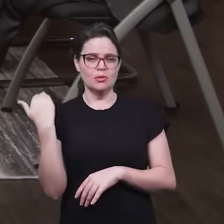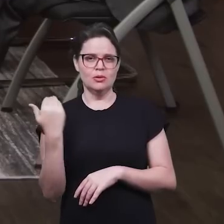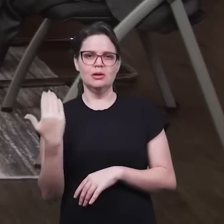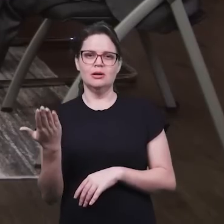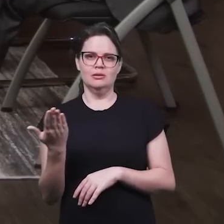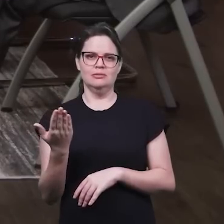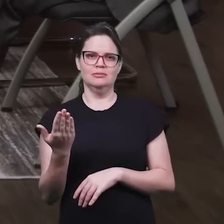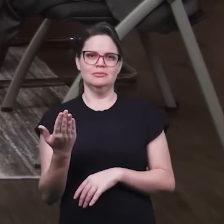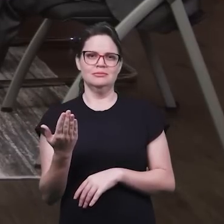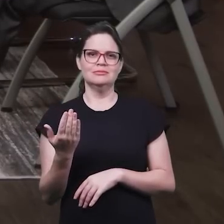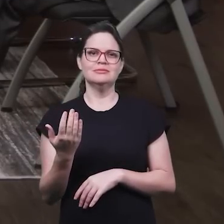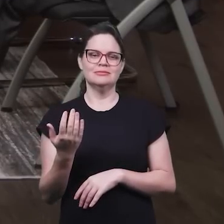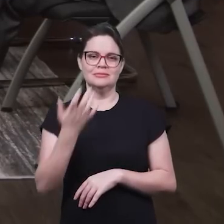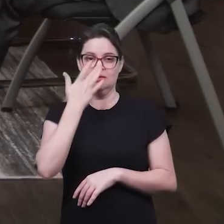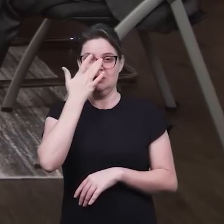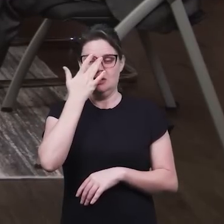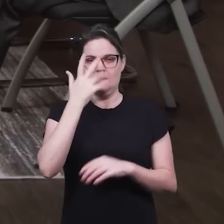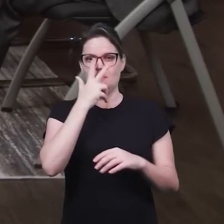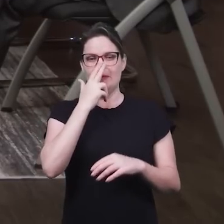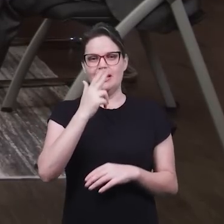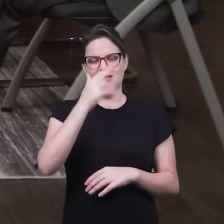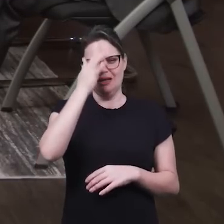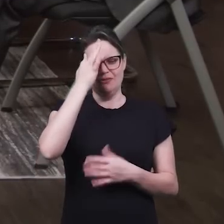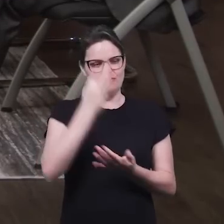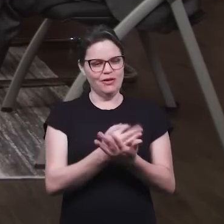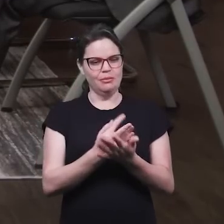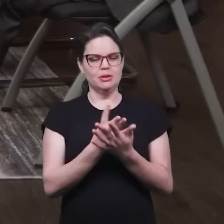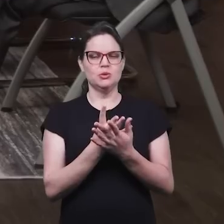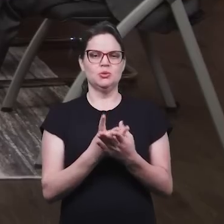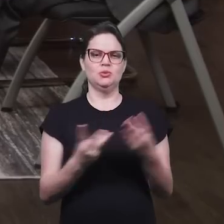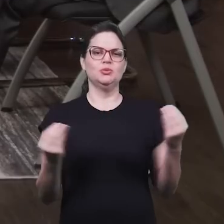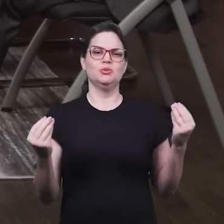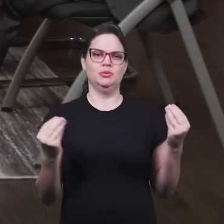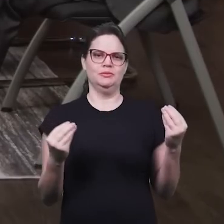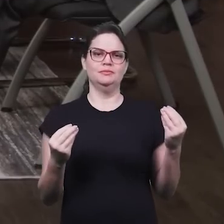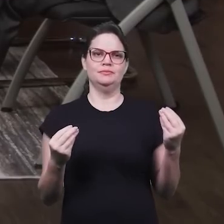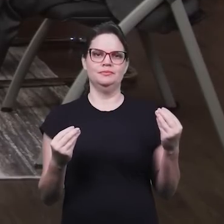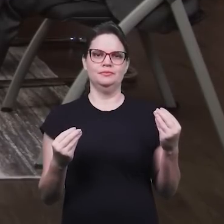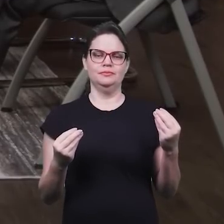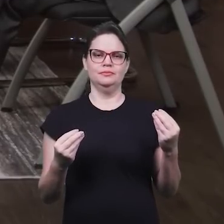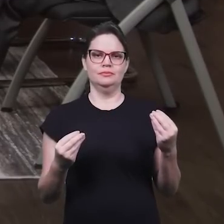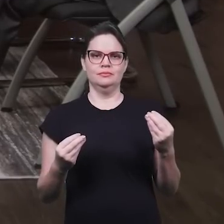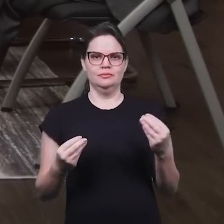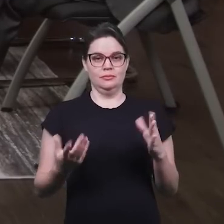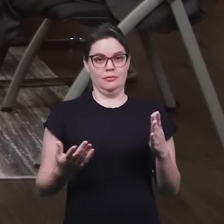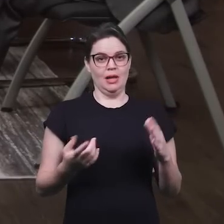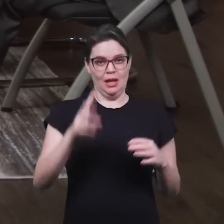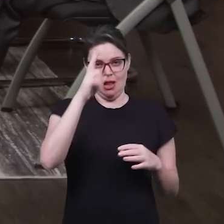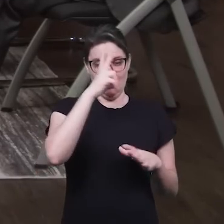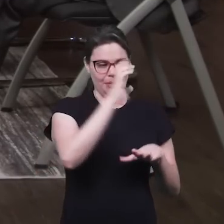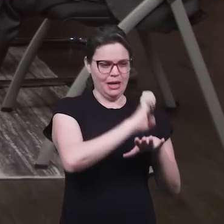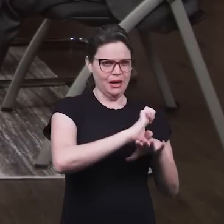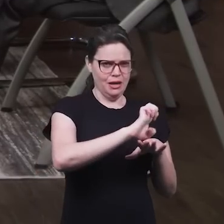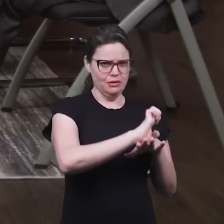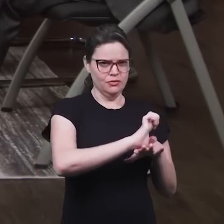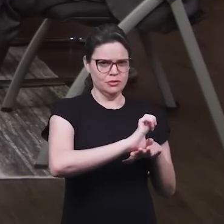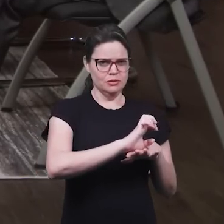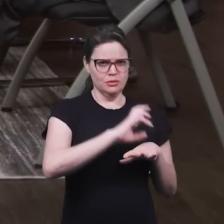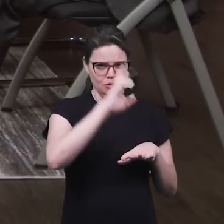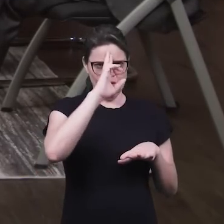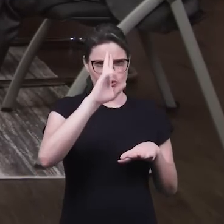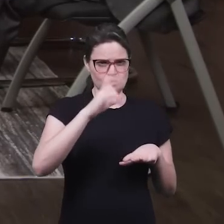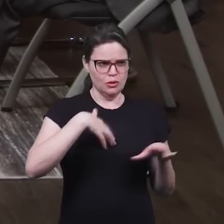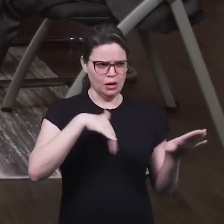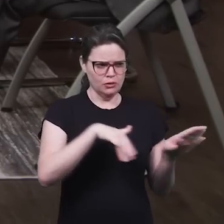habita. Encerrado ali, a fé aparece. E a palavra do Senhor lá no começo, vou tirar o castiçal, eu vou